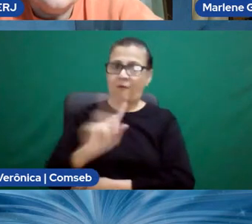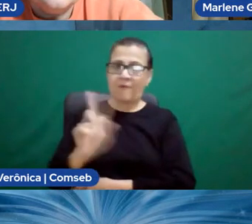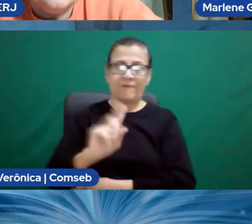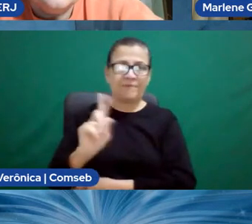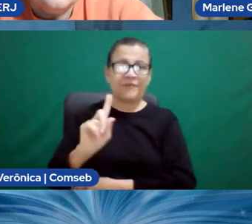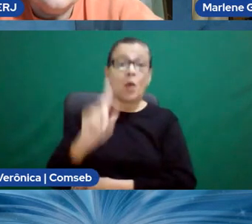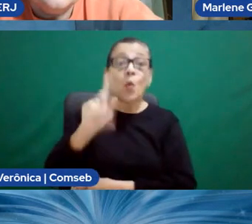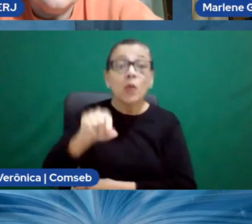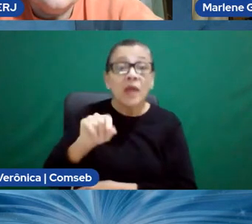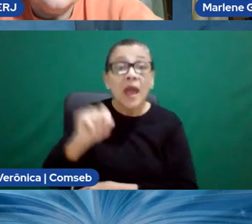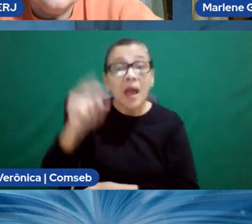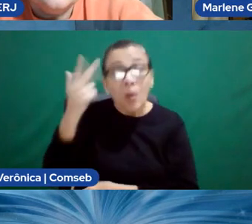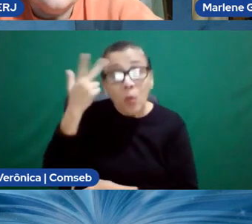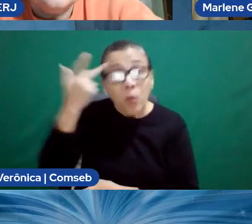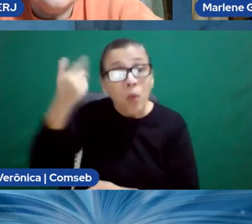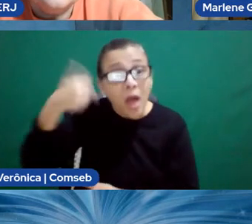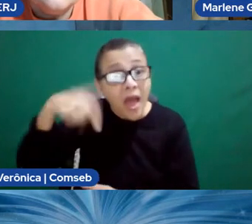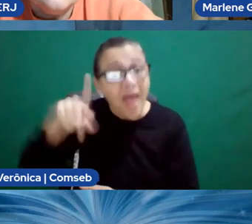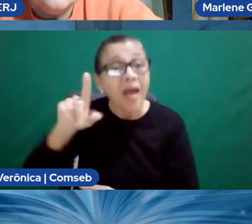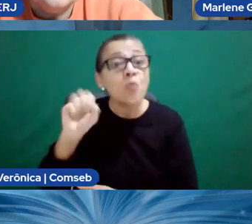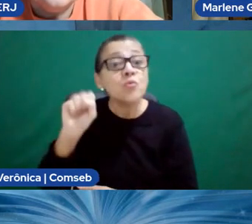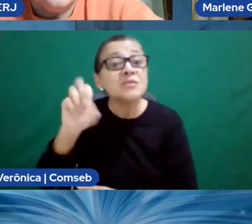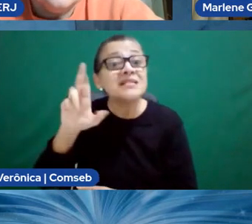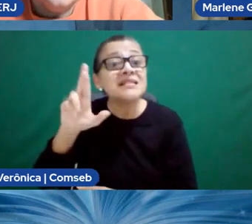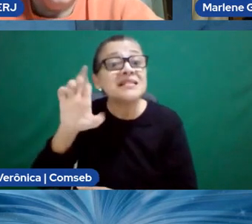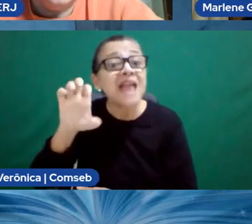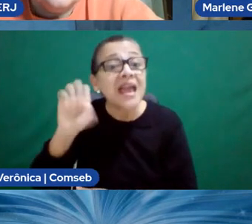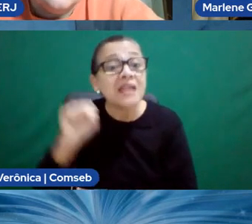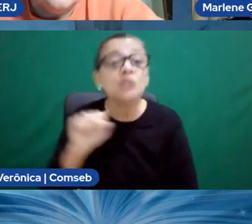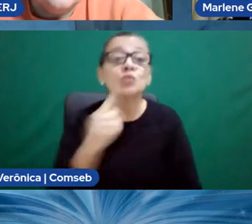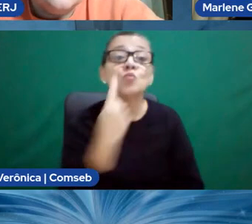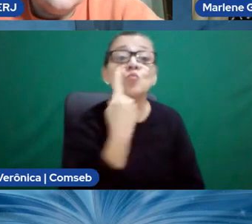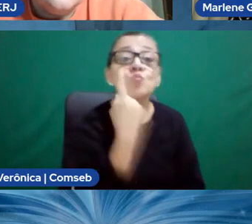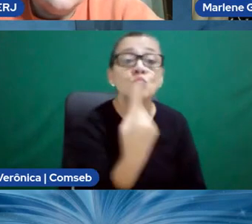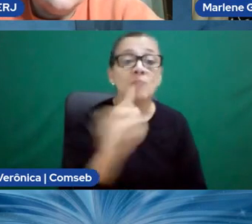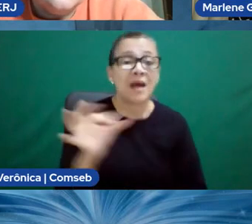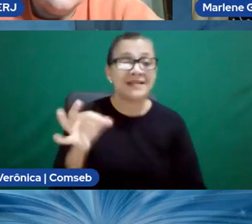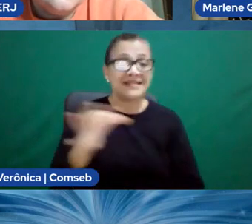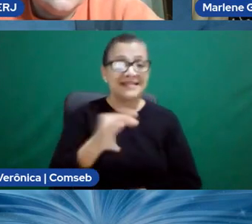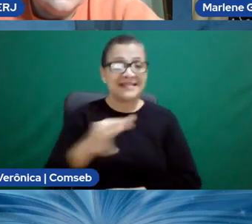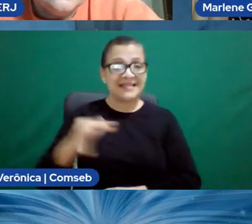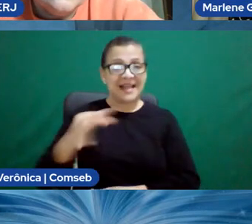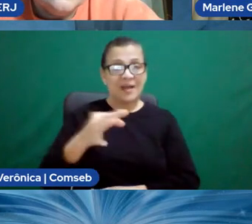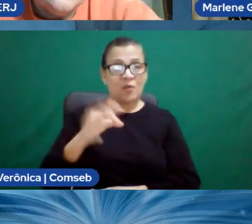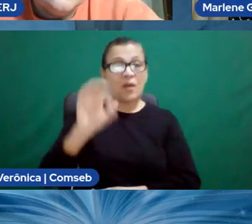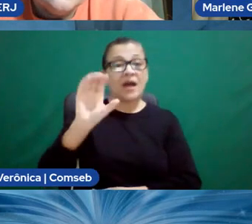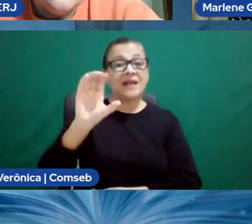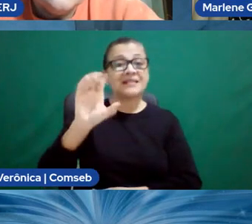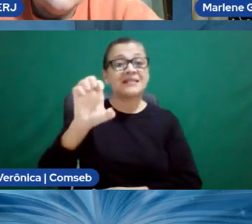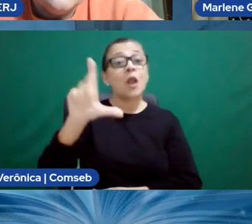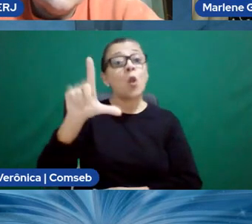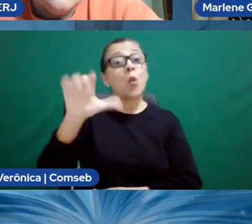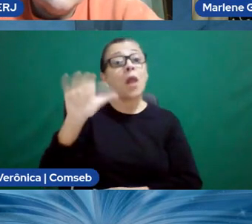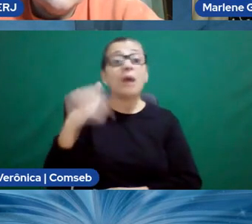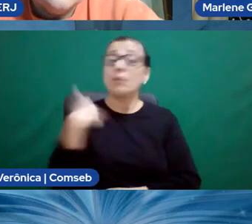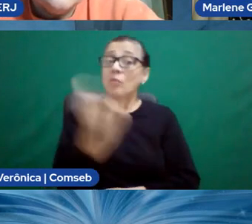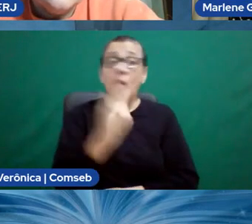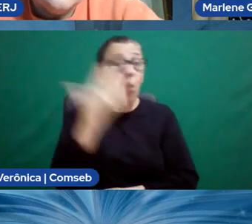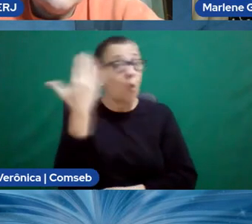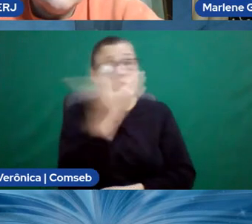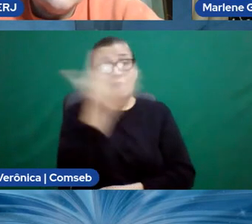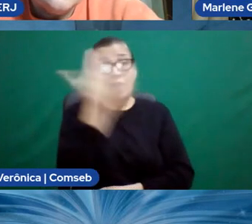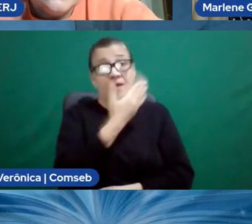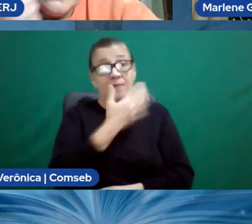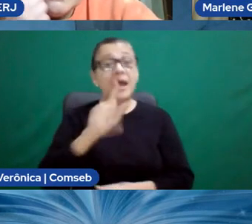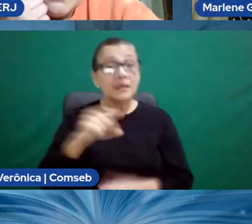são os seres mais primitivos, mais unicelulares. São aqueles em que nós não conseguimos ver. Quando surgiu o